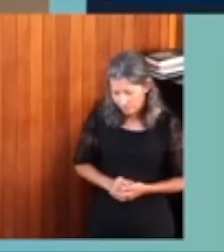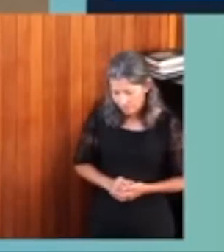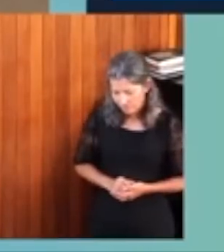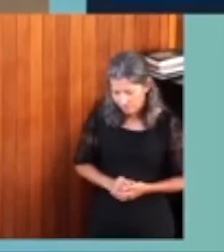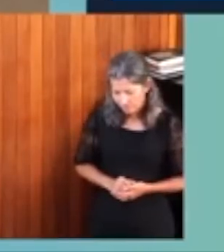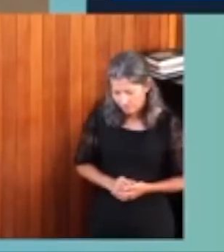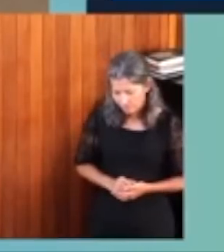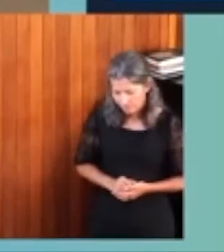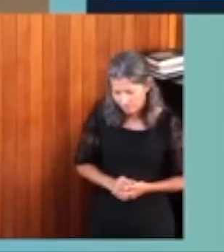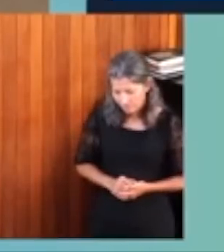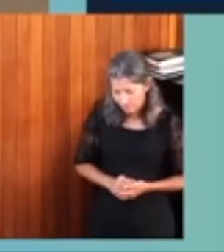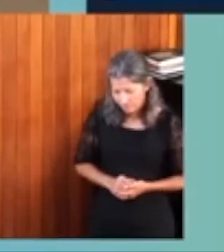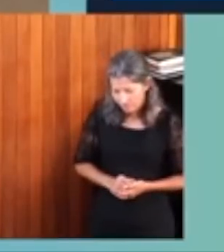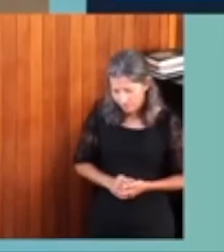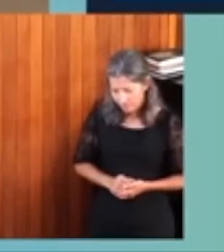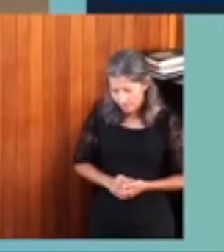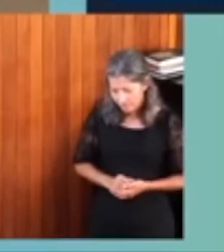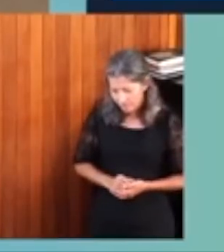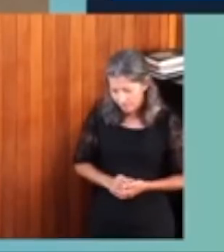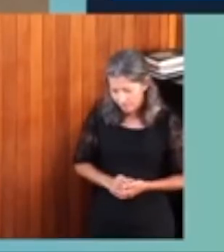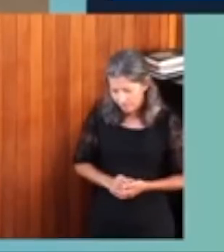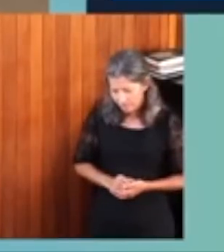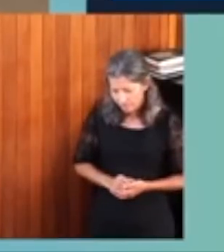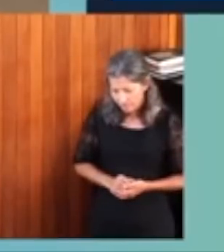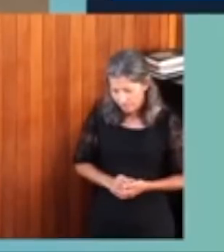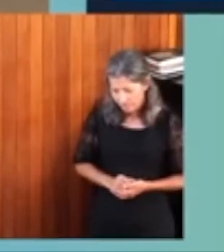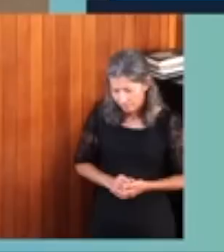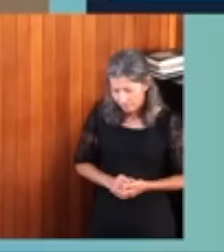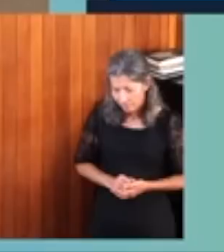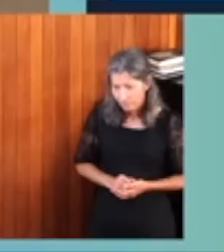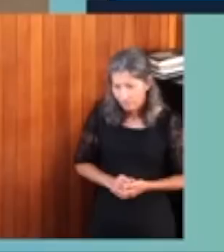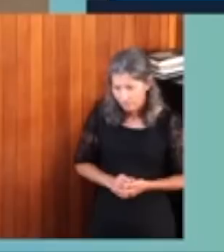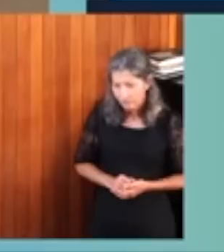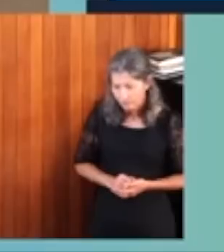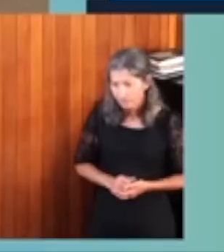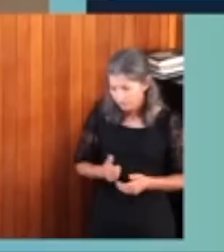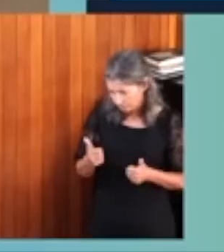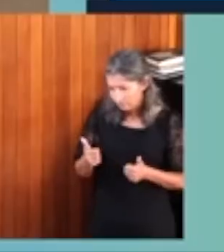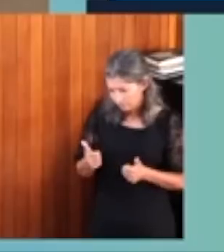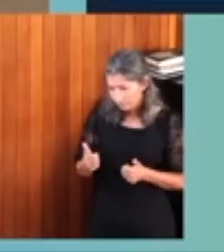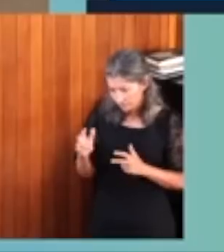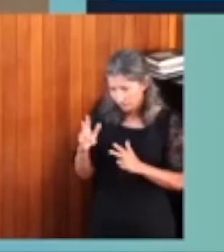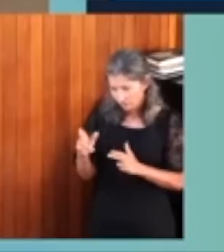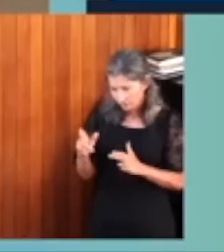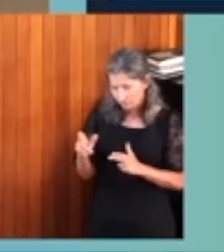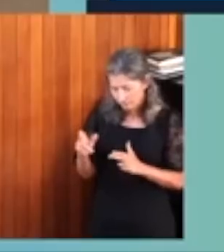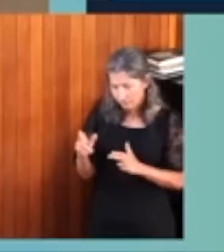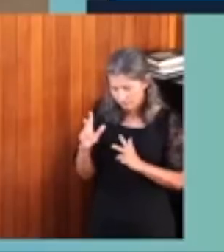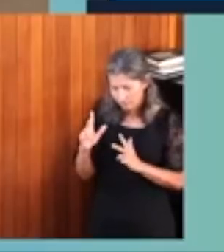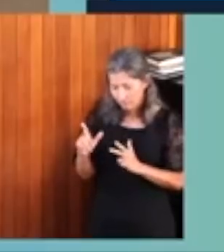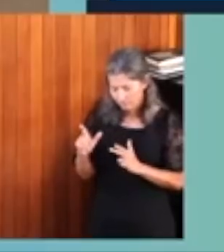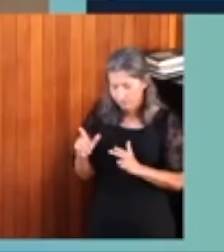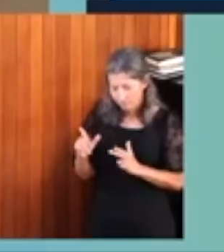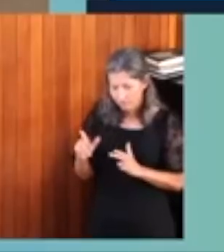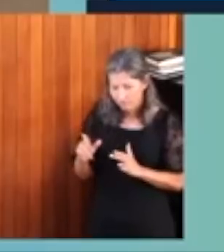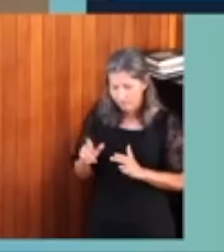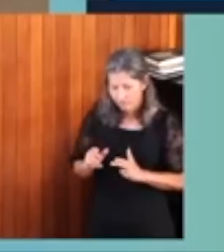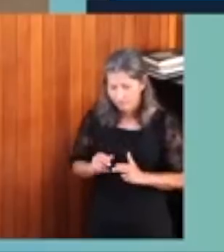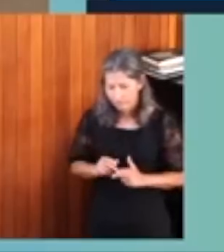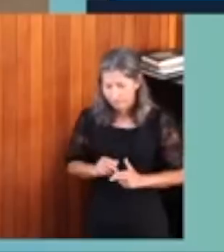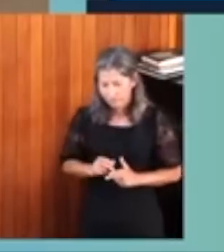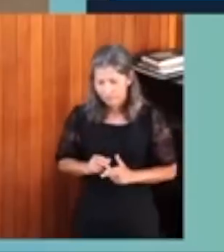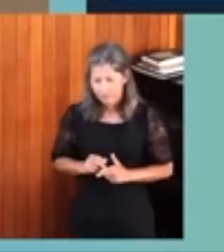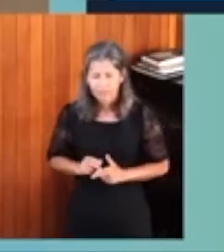Os 144 mil, que também compõem a grande multidão, são aqueles que foram lavados pelo sangue do Cordeiro e